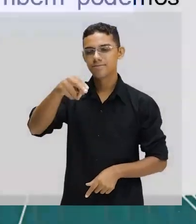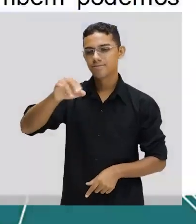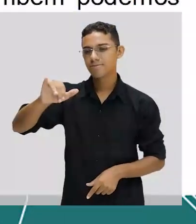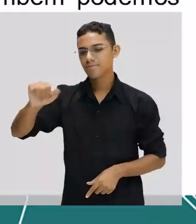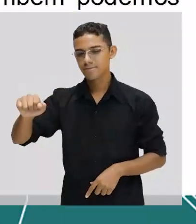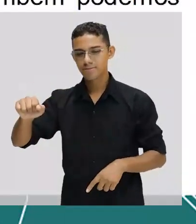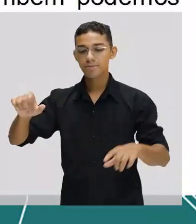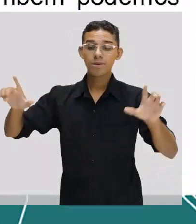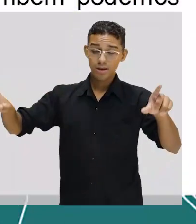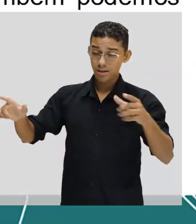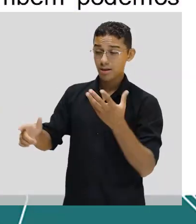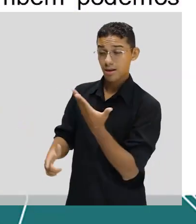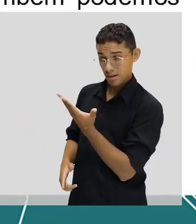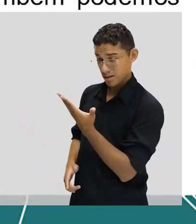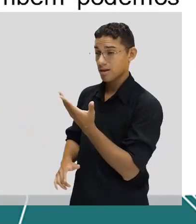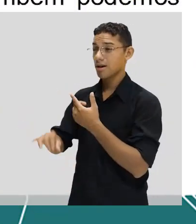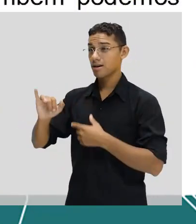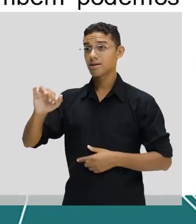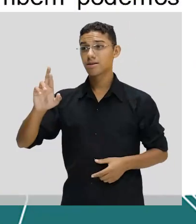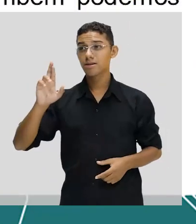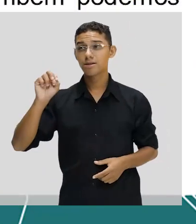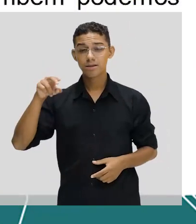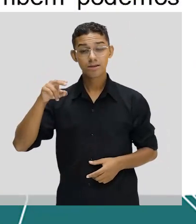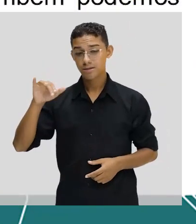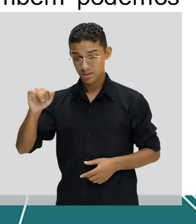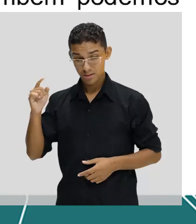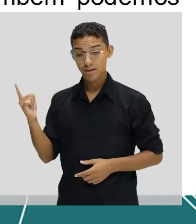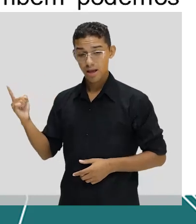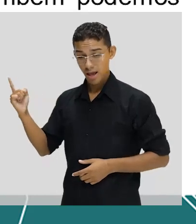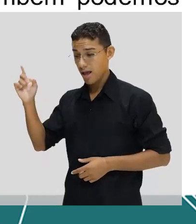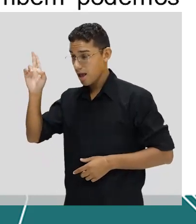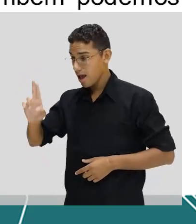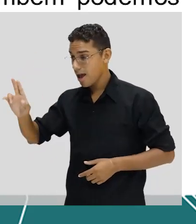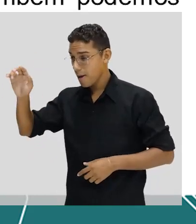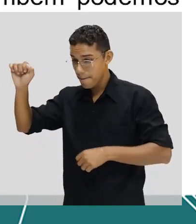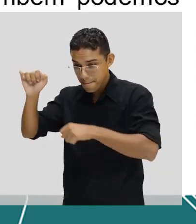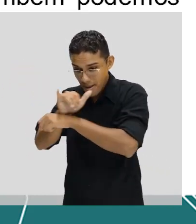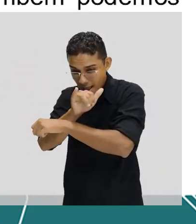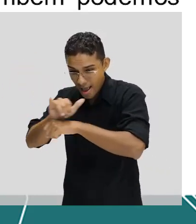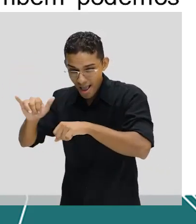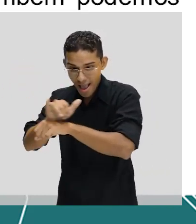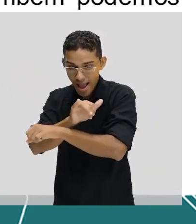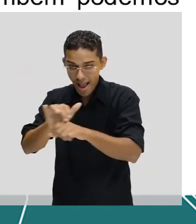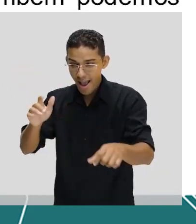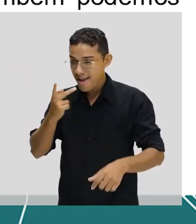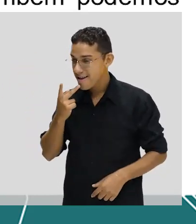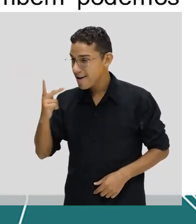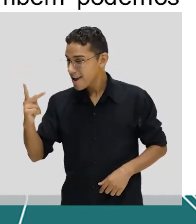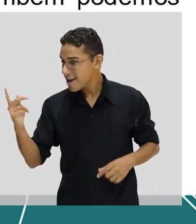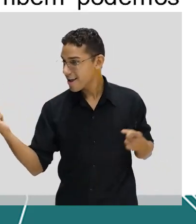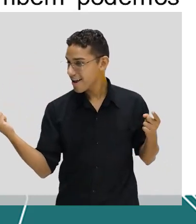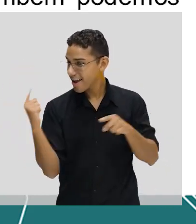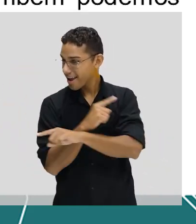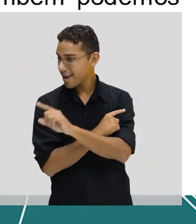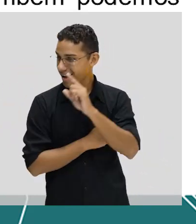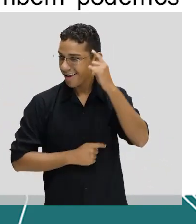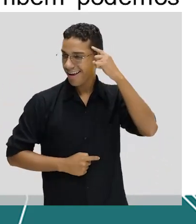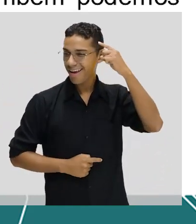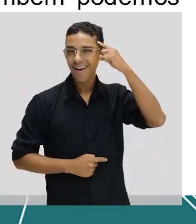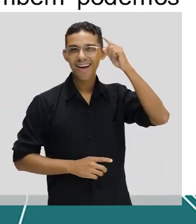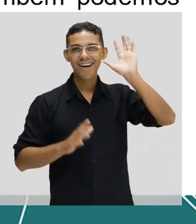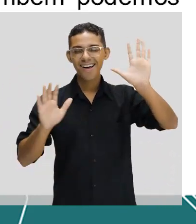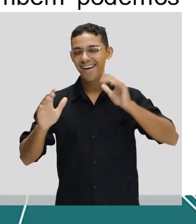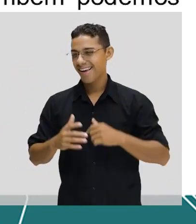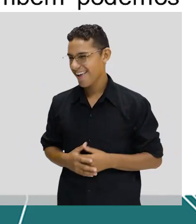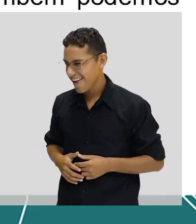a ironia é um instrumento que utilizamos para dizer o contrário daquilo que se pensa. Muitas vezes para zombar